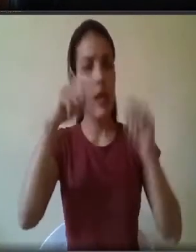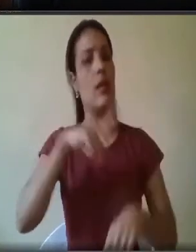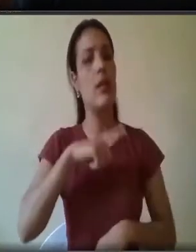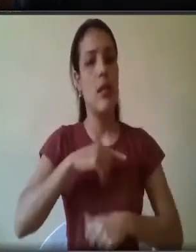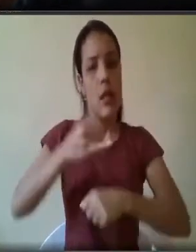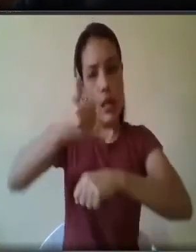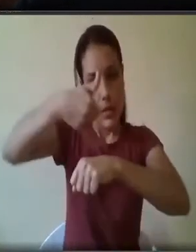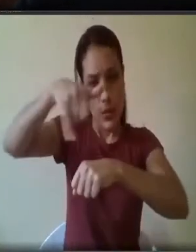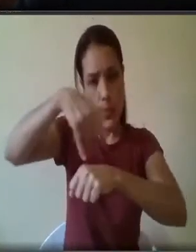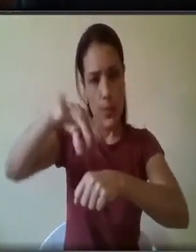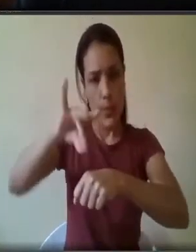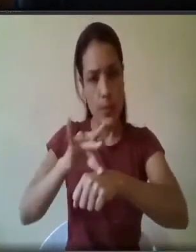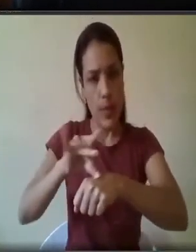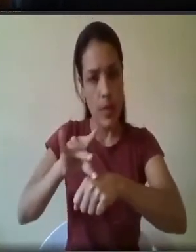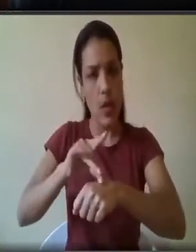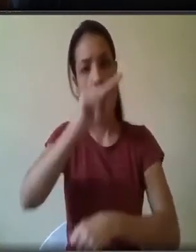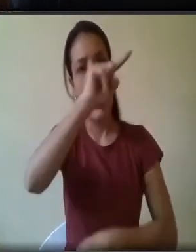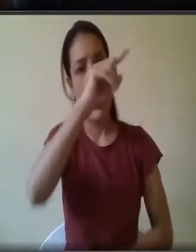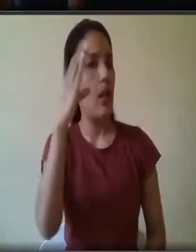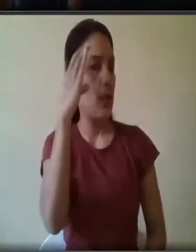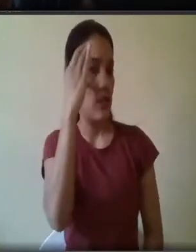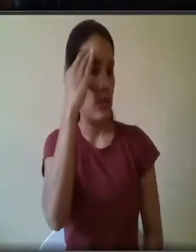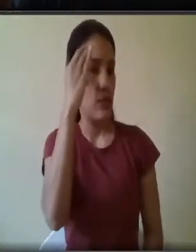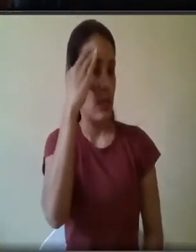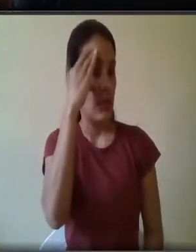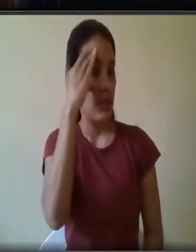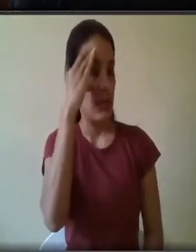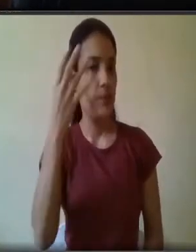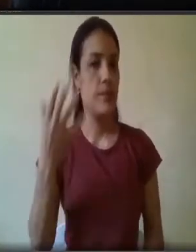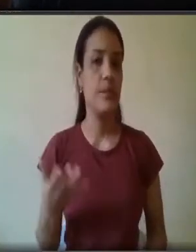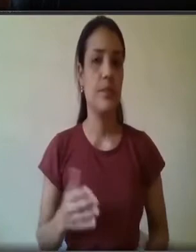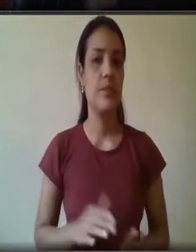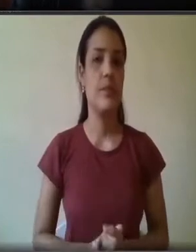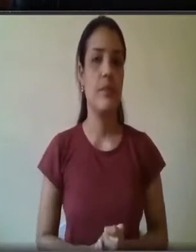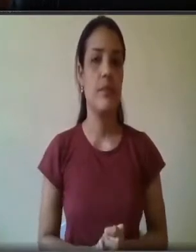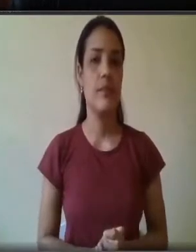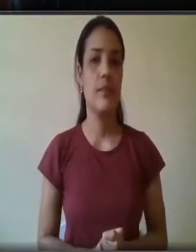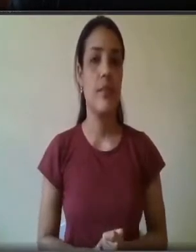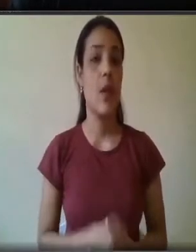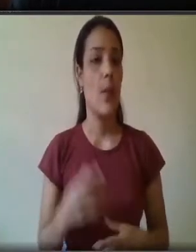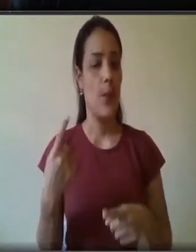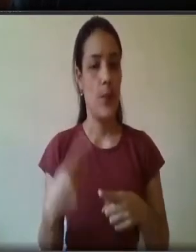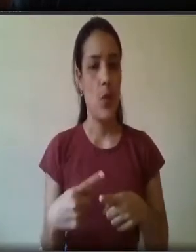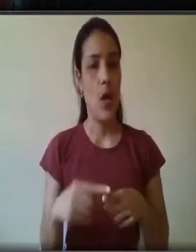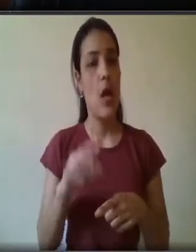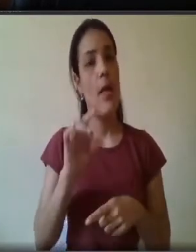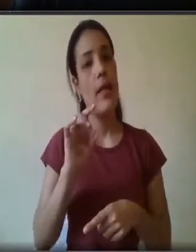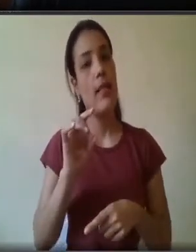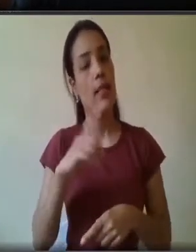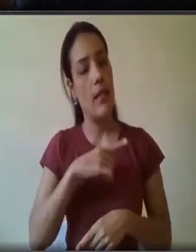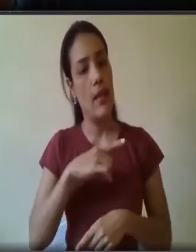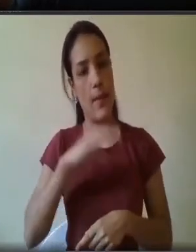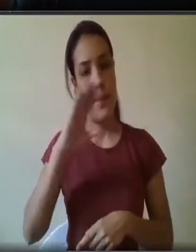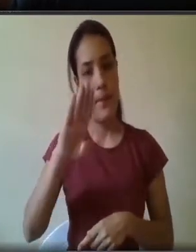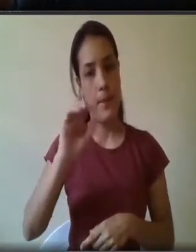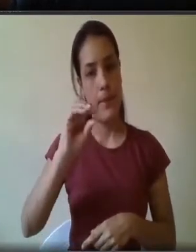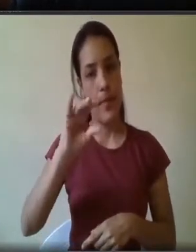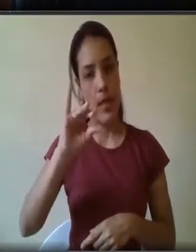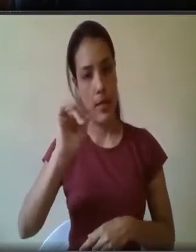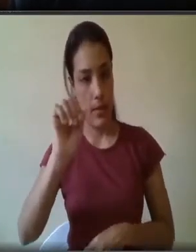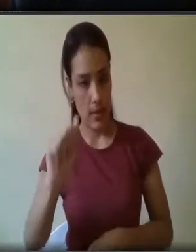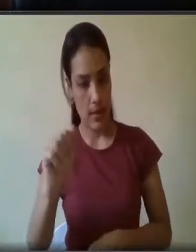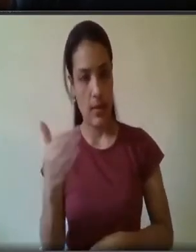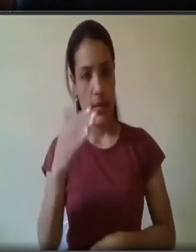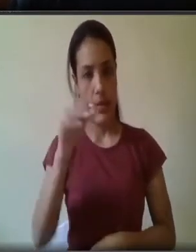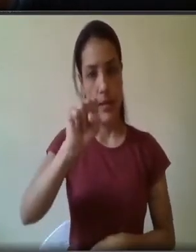Sul? Um dos motivos é, só tem petróleo em bacia sedimentar. E tem que ter sedimentos marinhos. Tá?